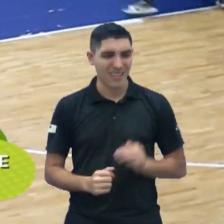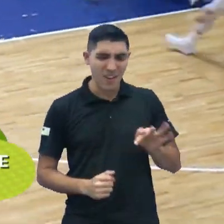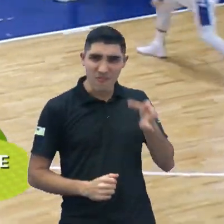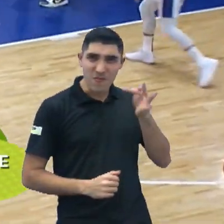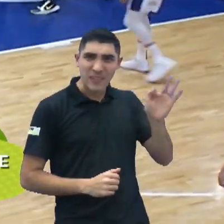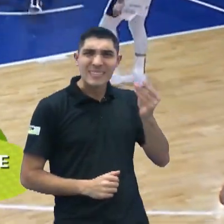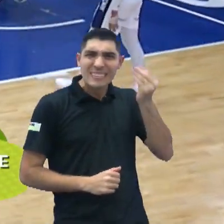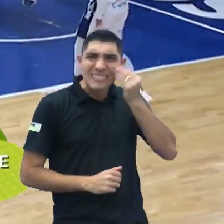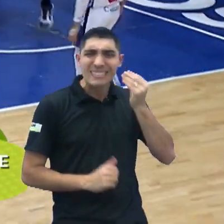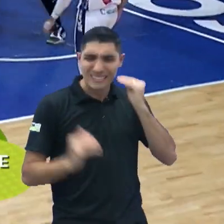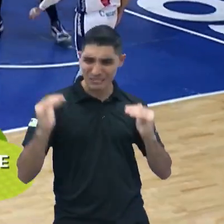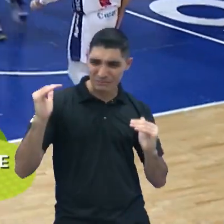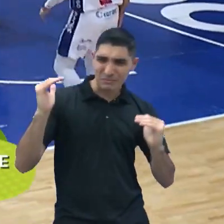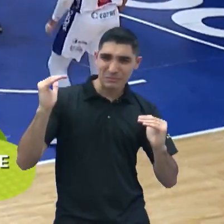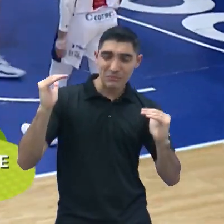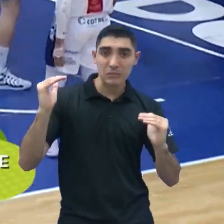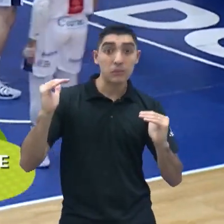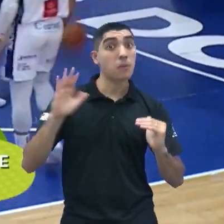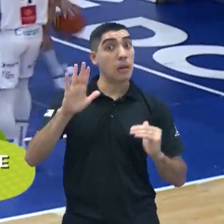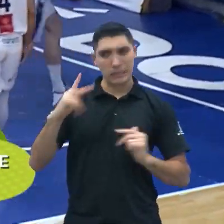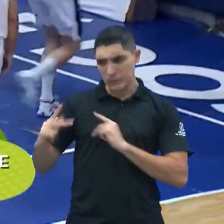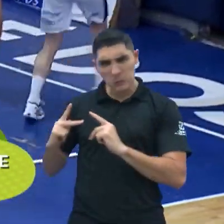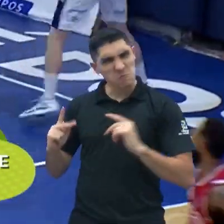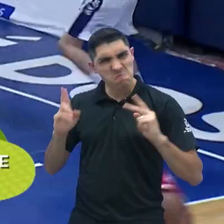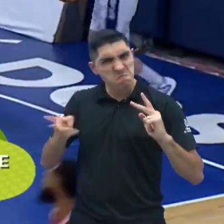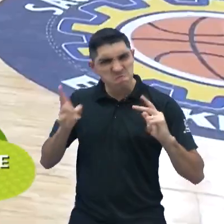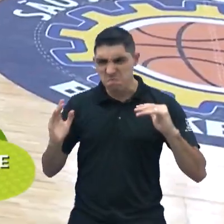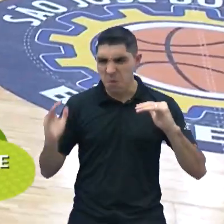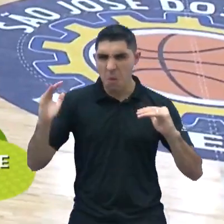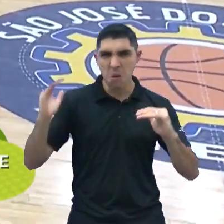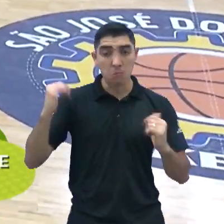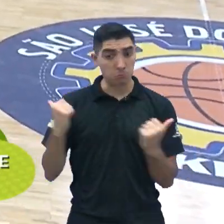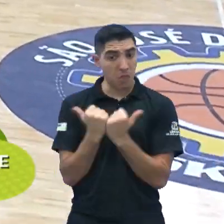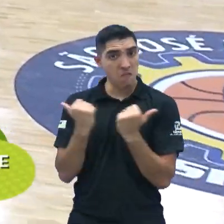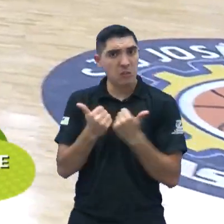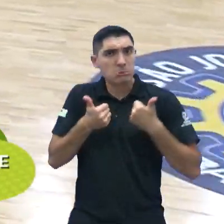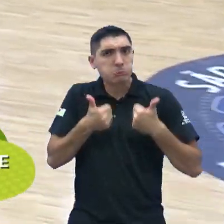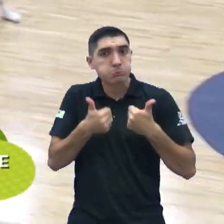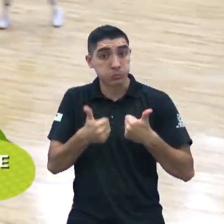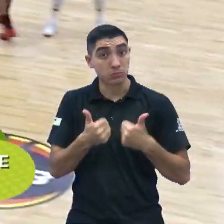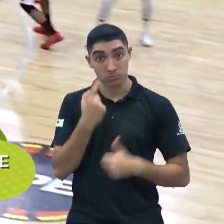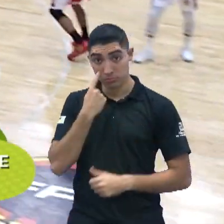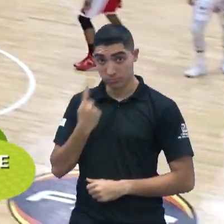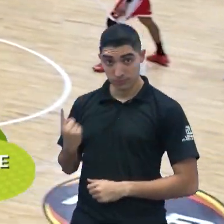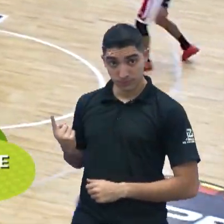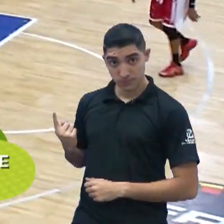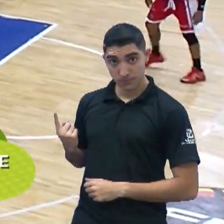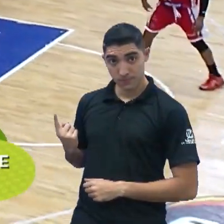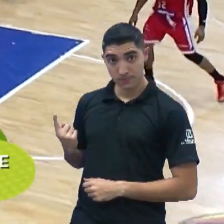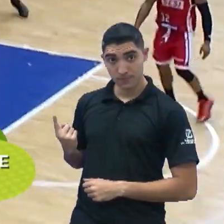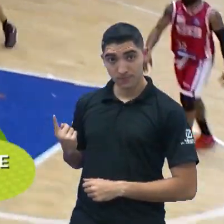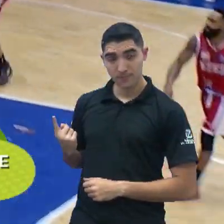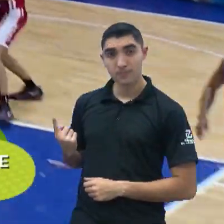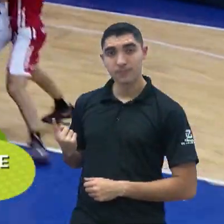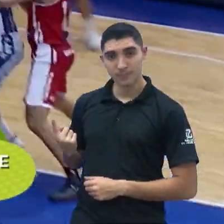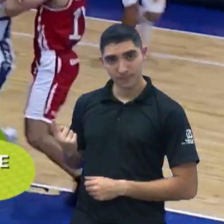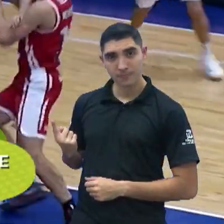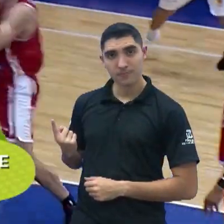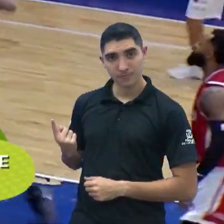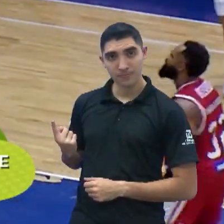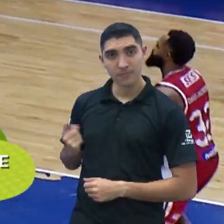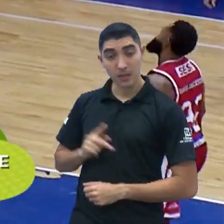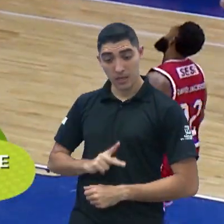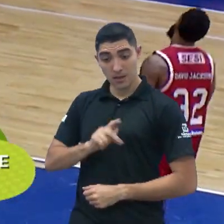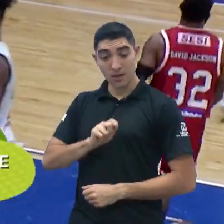tentou uma reação, mas o São José não deixou. Quando o adversário ameaçava encostar, Cauê